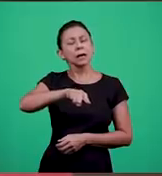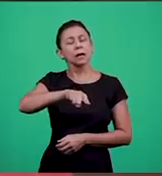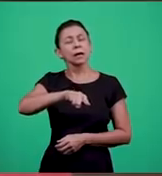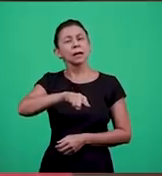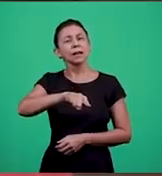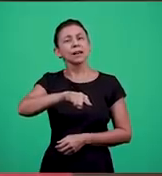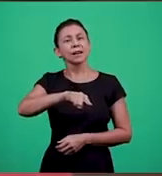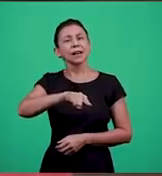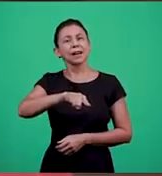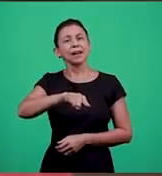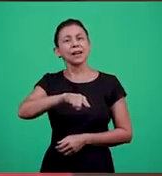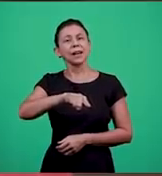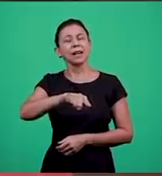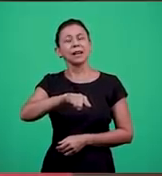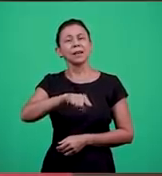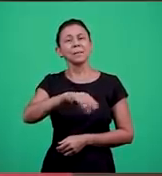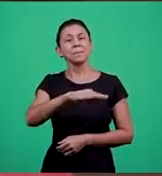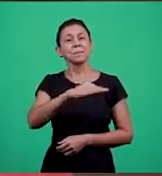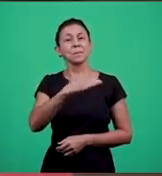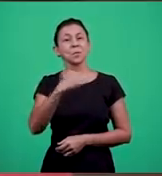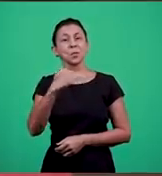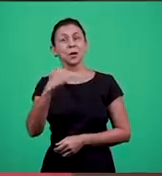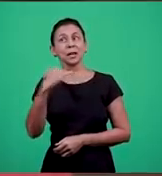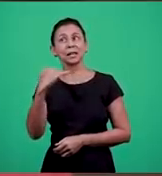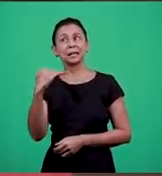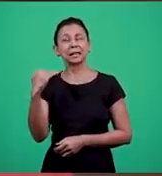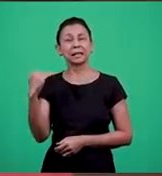no caminho eles foram